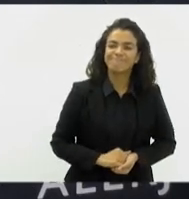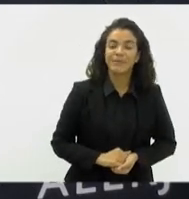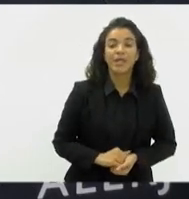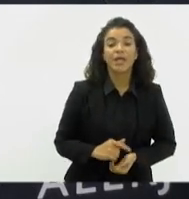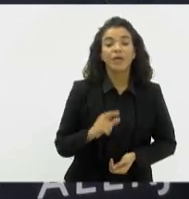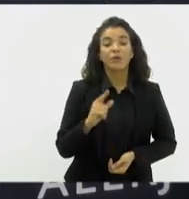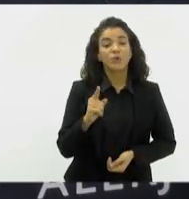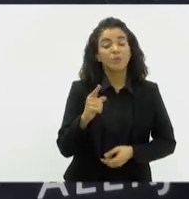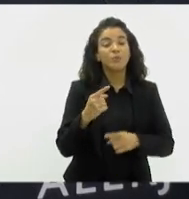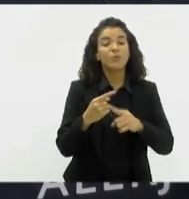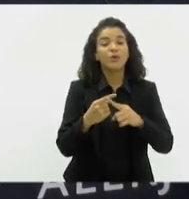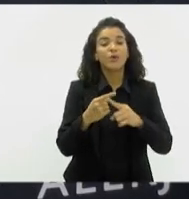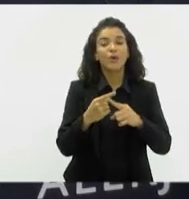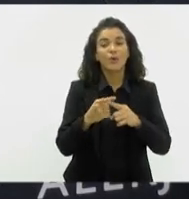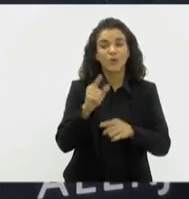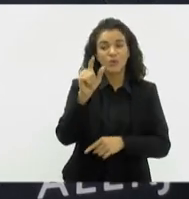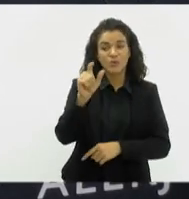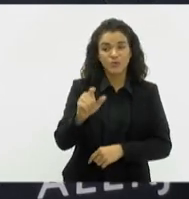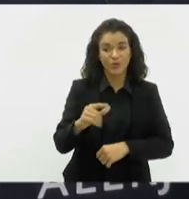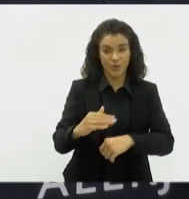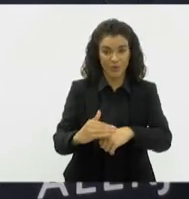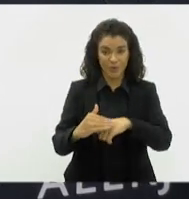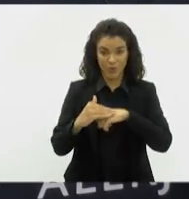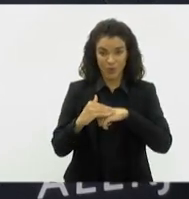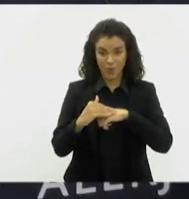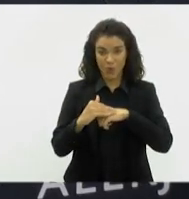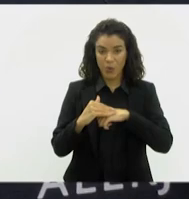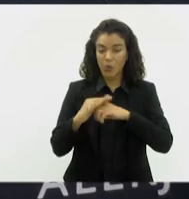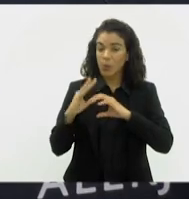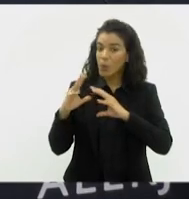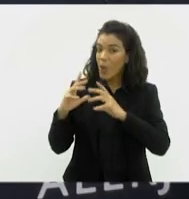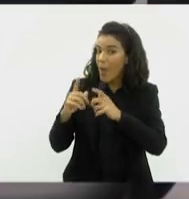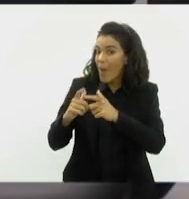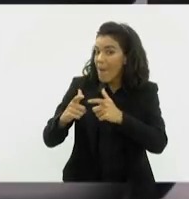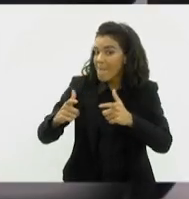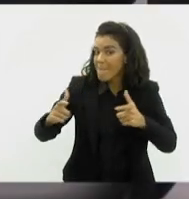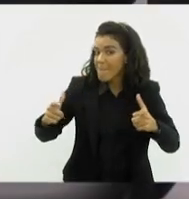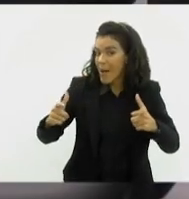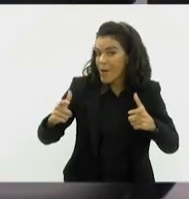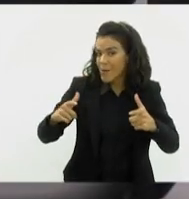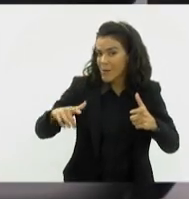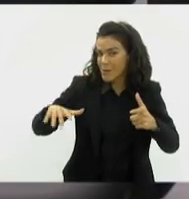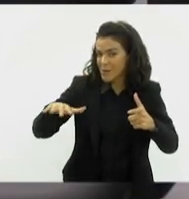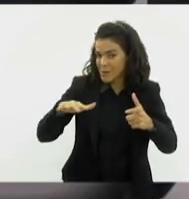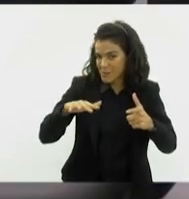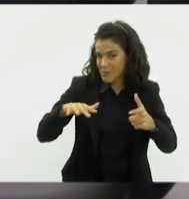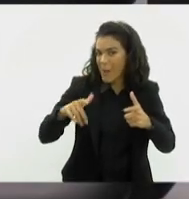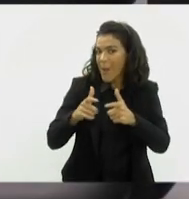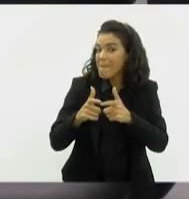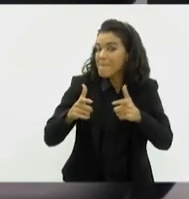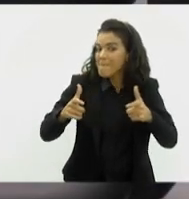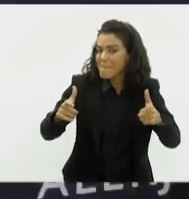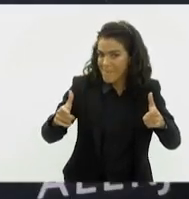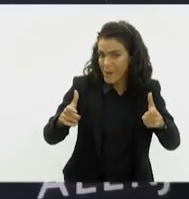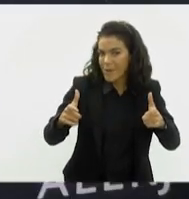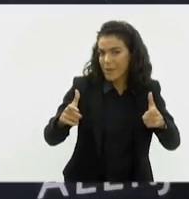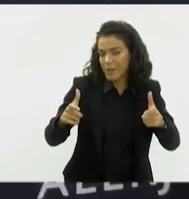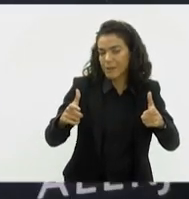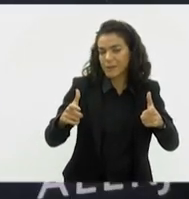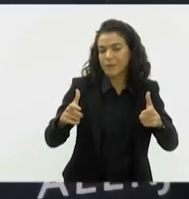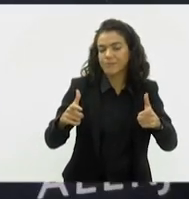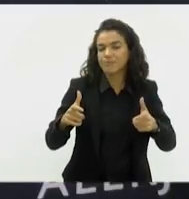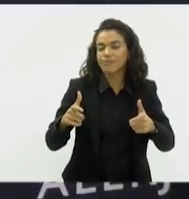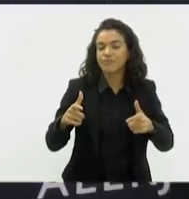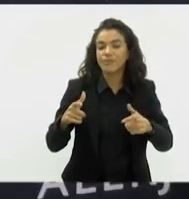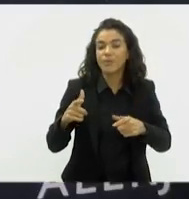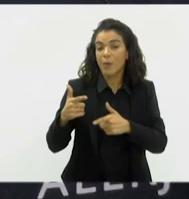senhor relatou que todos os casos que o senhor atuou... A maioria dos casos, eu nunca... Tá bom, a maioria dos casos, vamos dizer, todos os casos, só atuou,